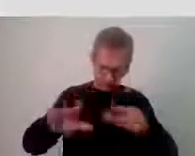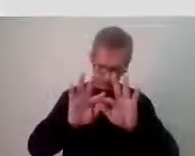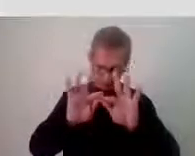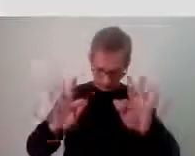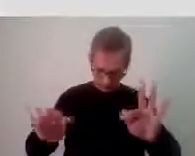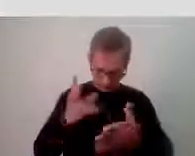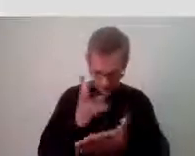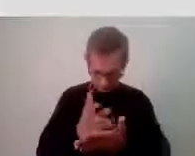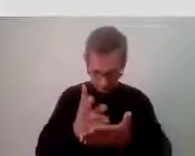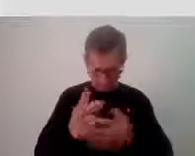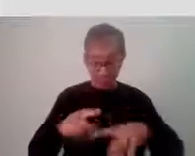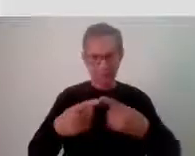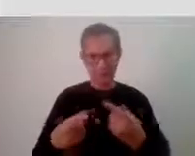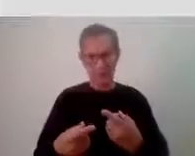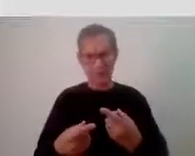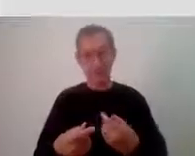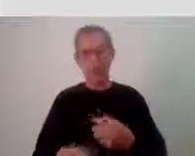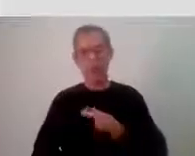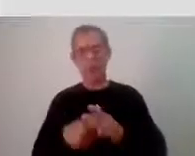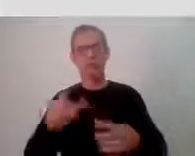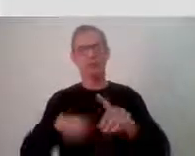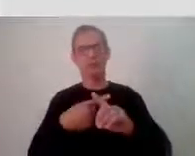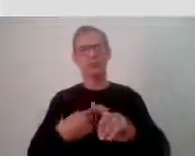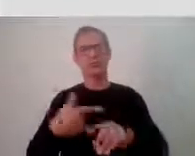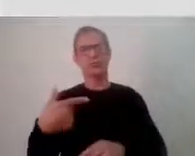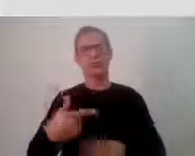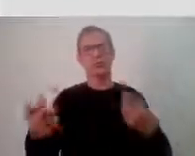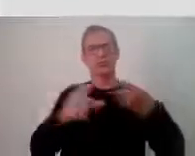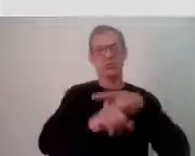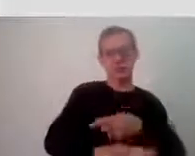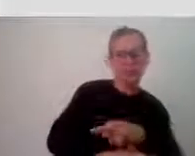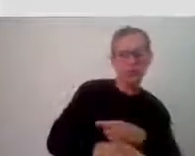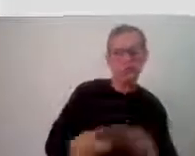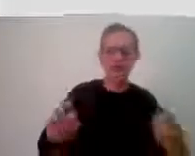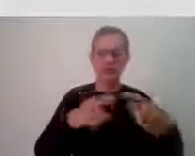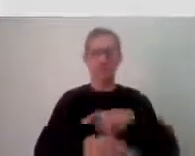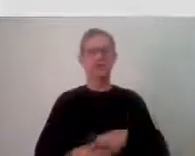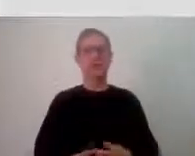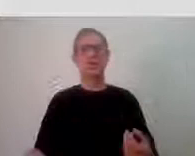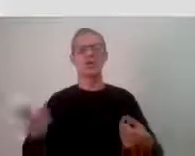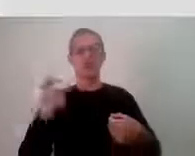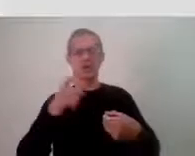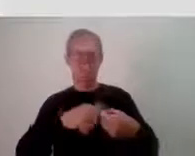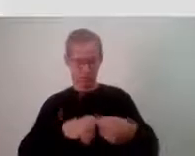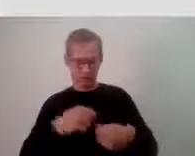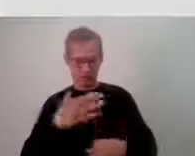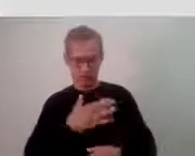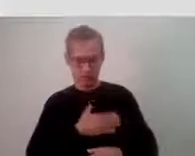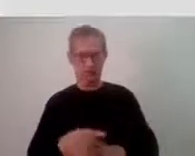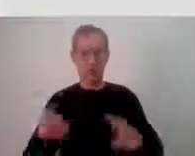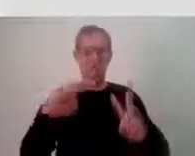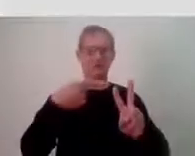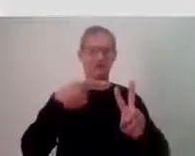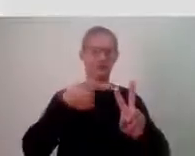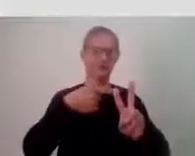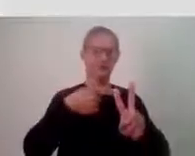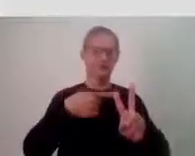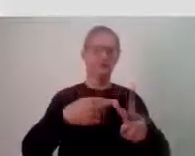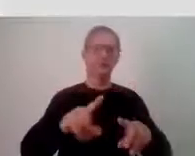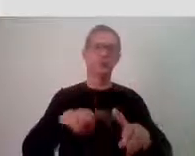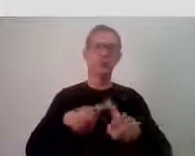é isso mesmo. Conserva a primeira e multiplica a segunda invertida. Então, inverti e voltei para a minha raiz, mais